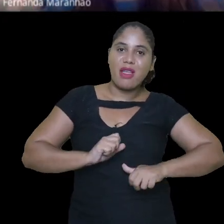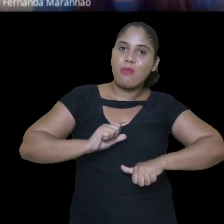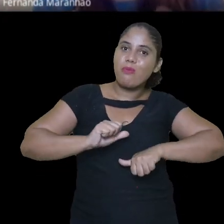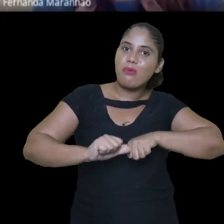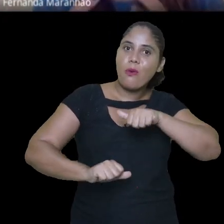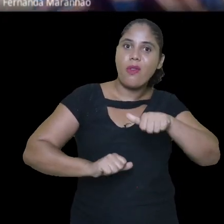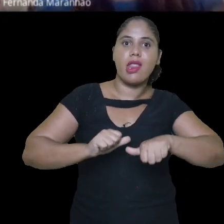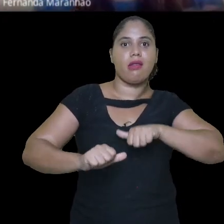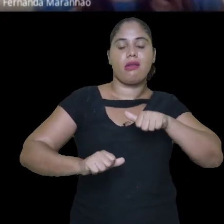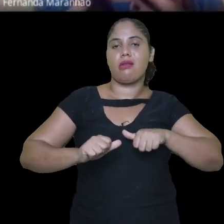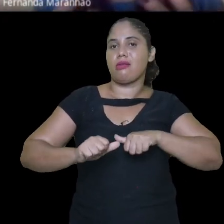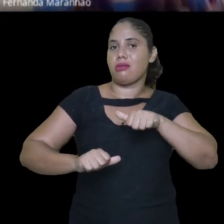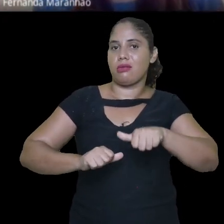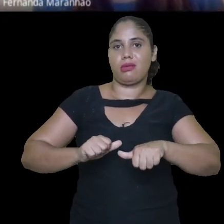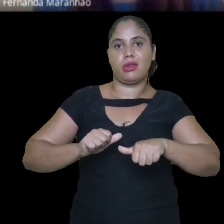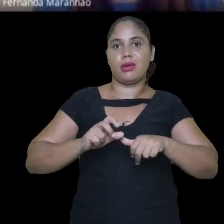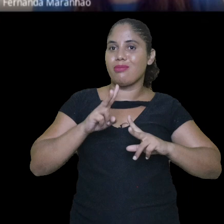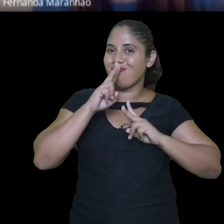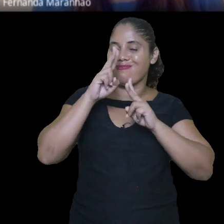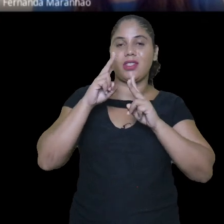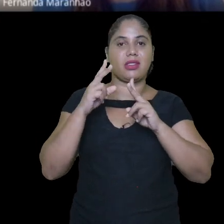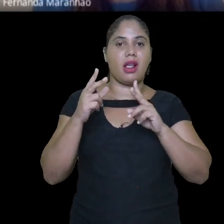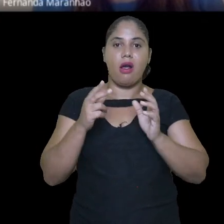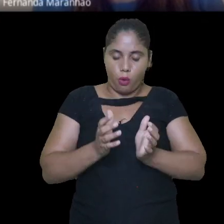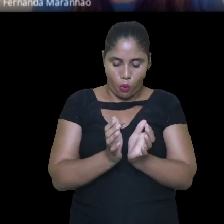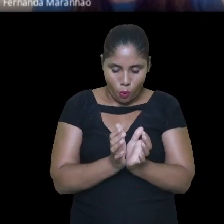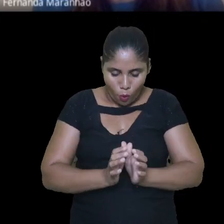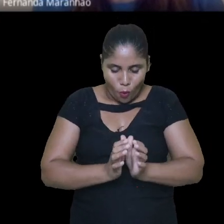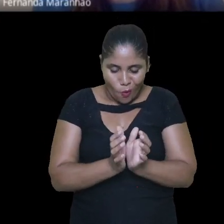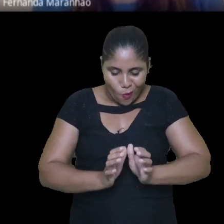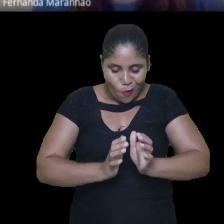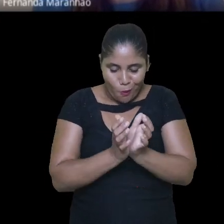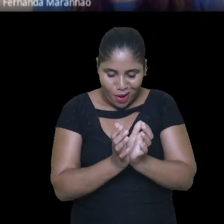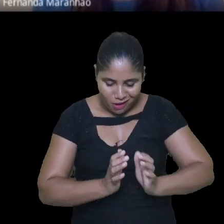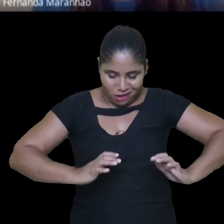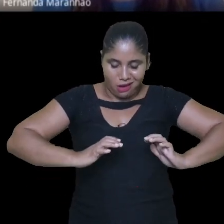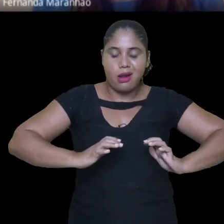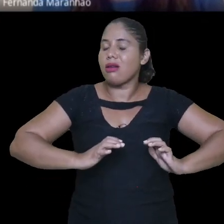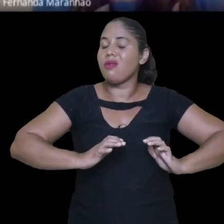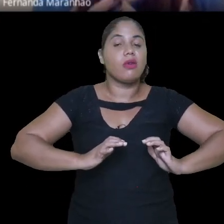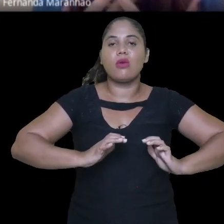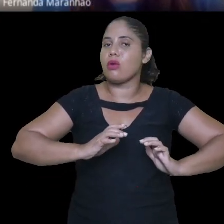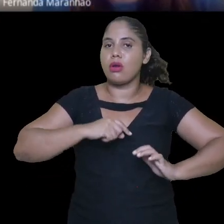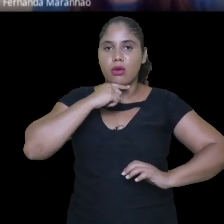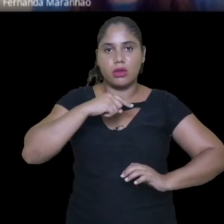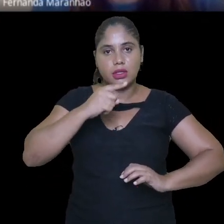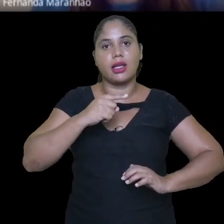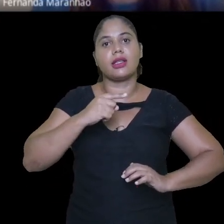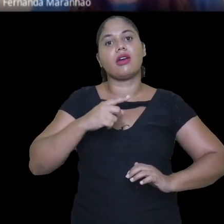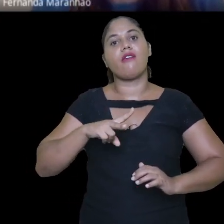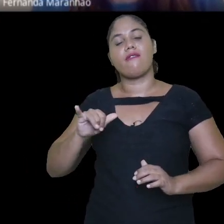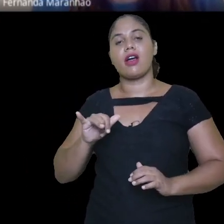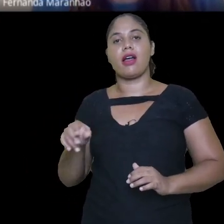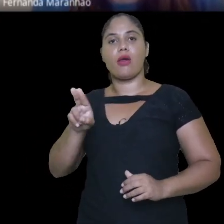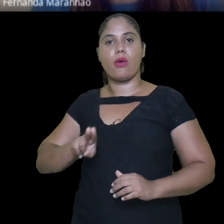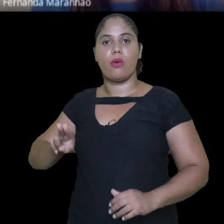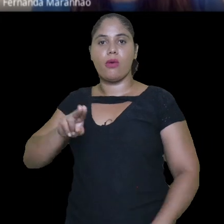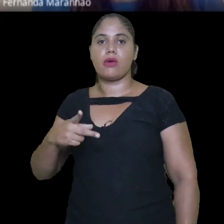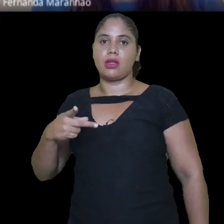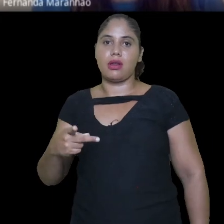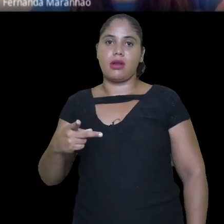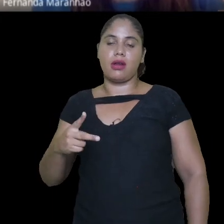A progesterona causa esse miorrelaxamento, né, de todo o útero, e tem um excelente nível de evidência